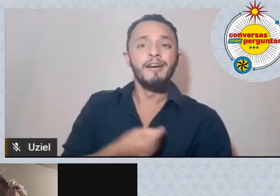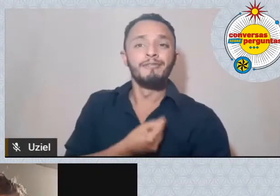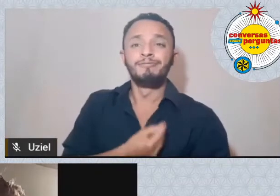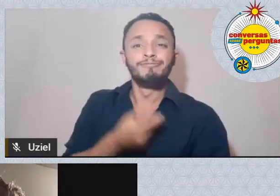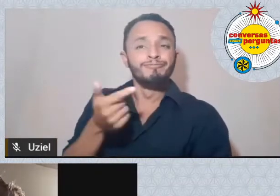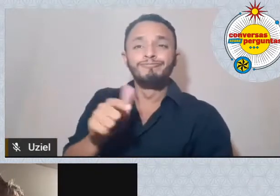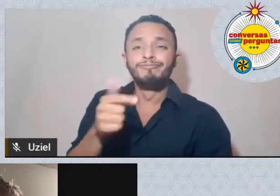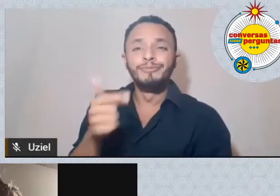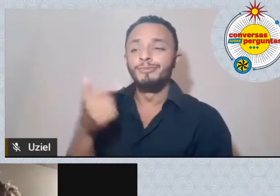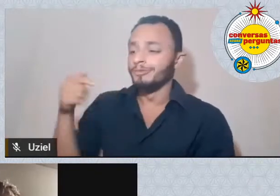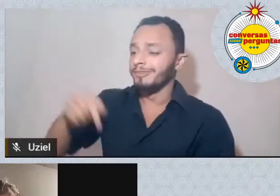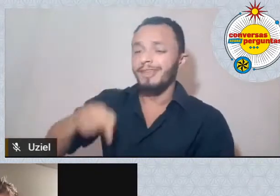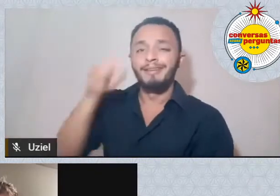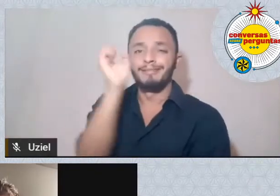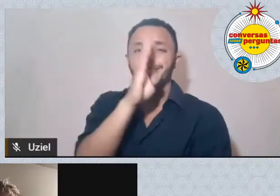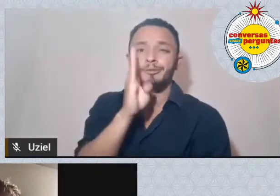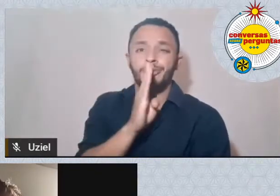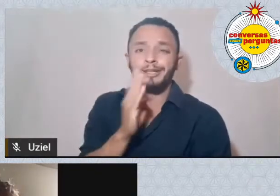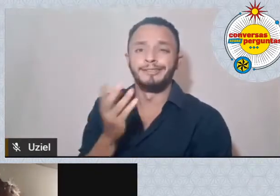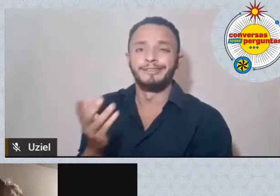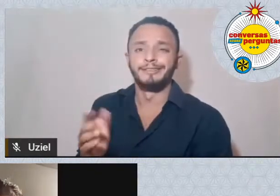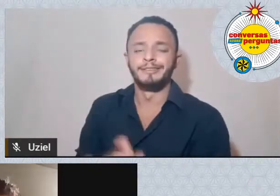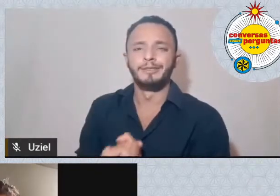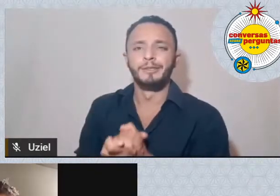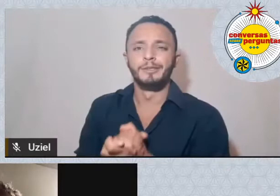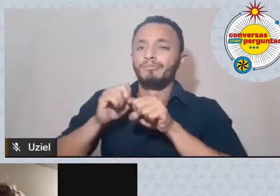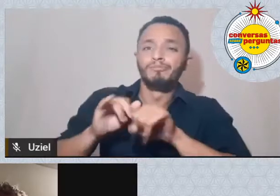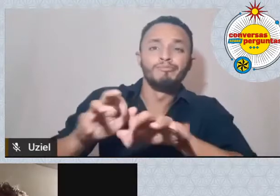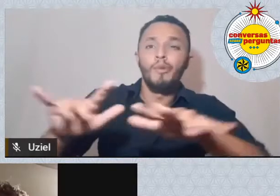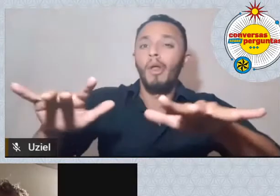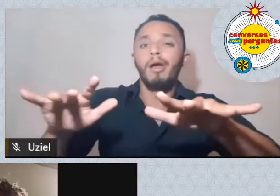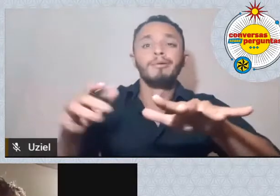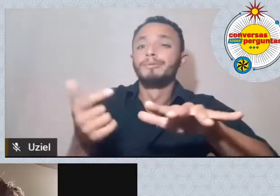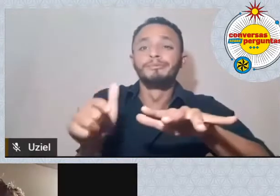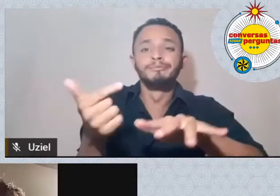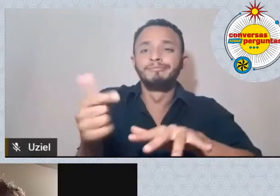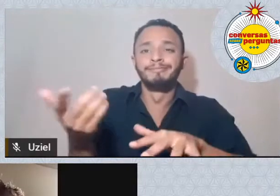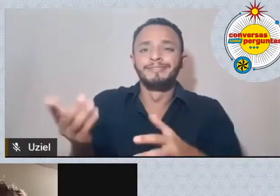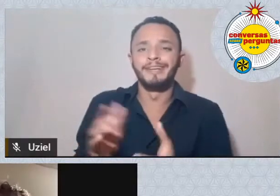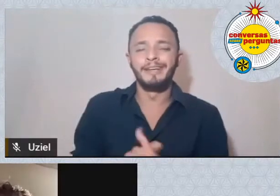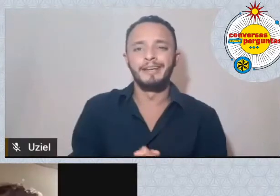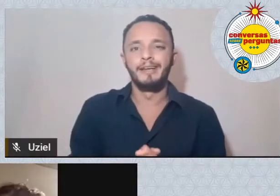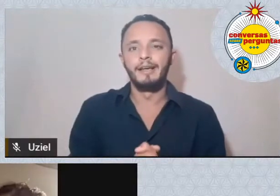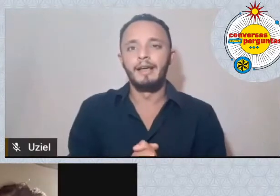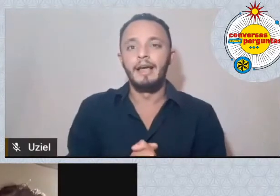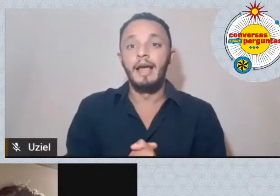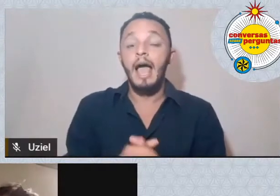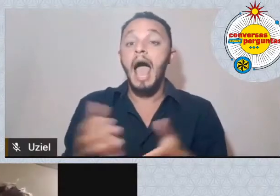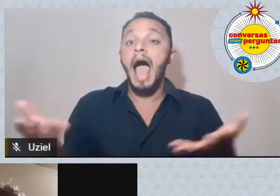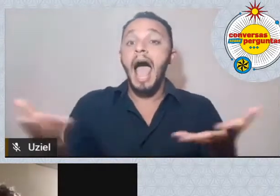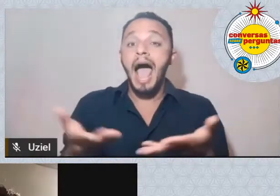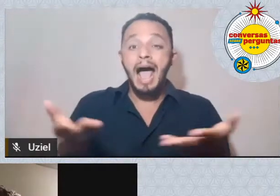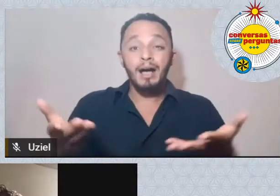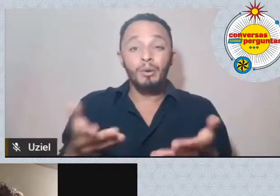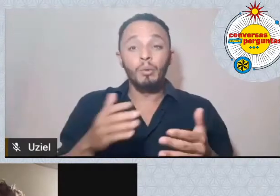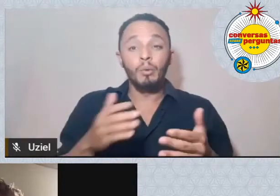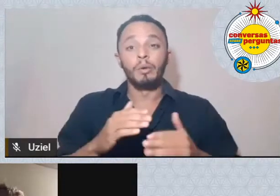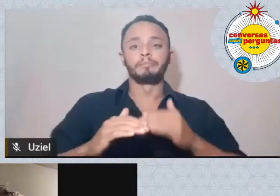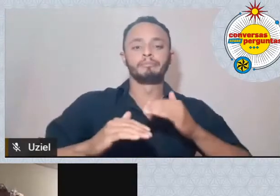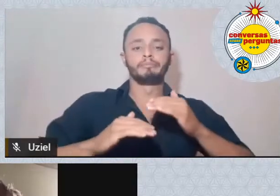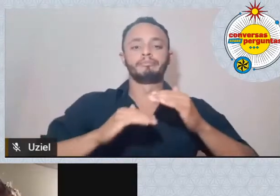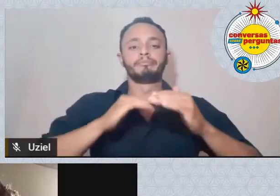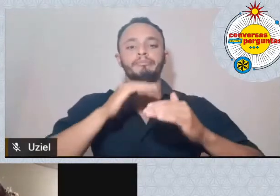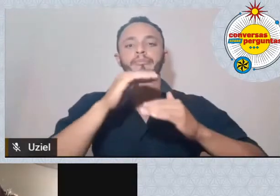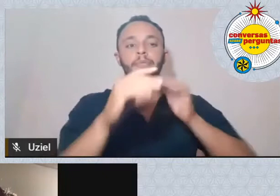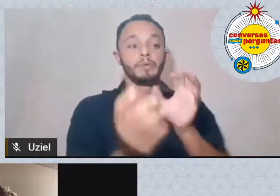de pouca distribuição. Não faz muito tempo que a gente deu um salto, né? E os coletivos eles